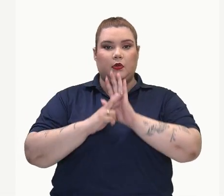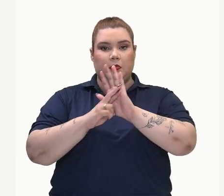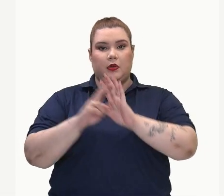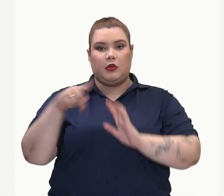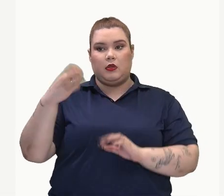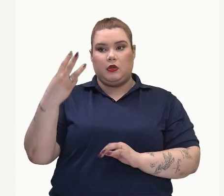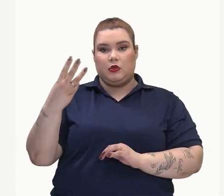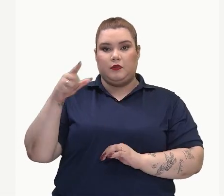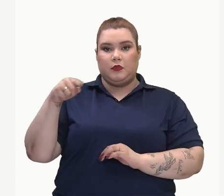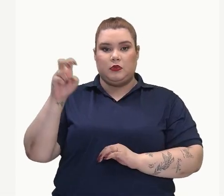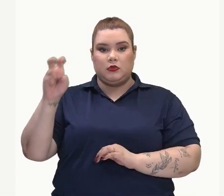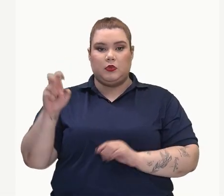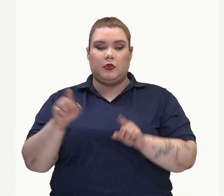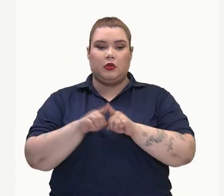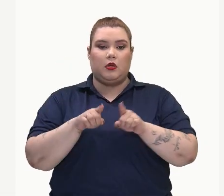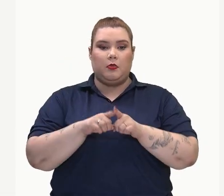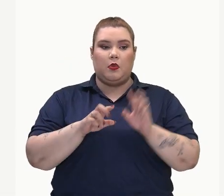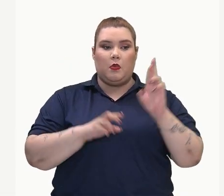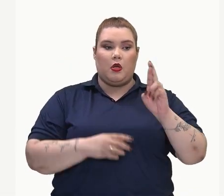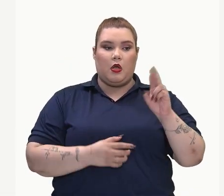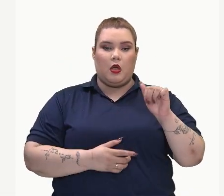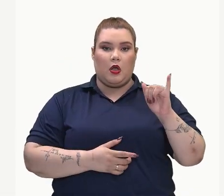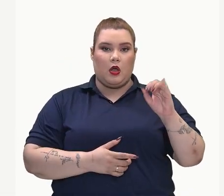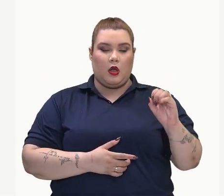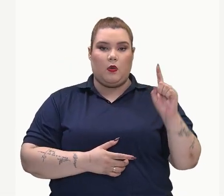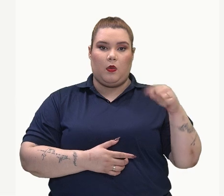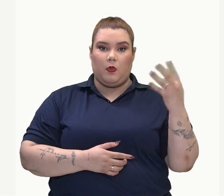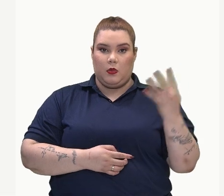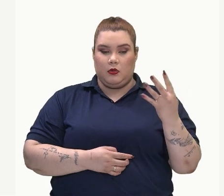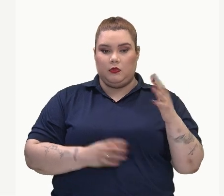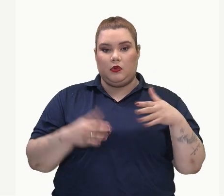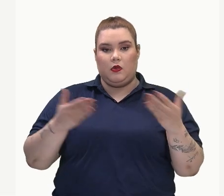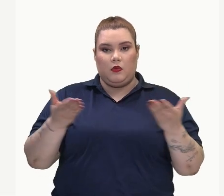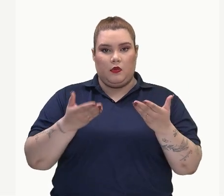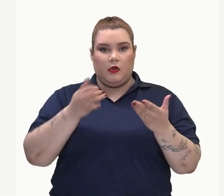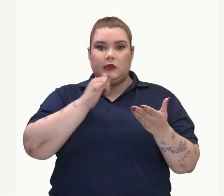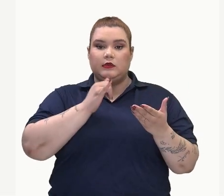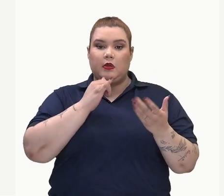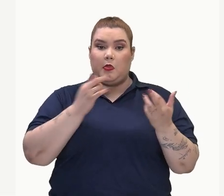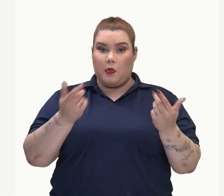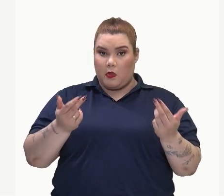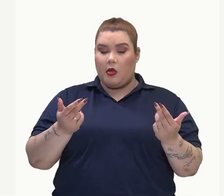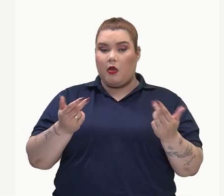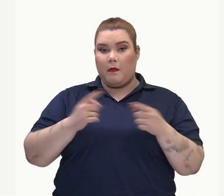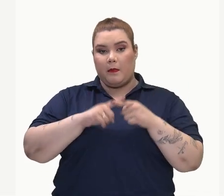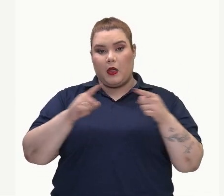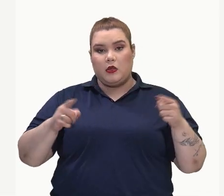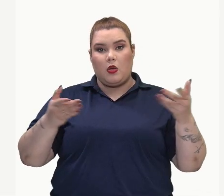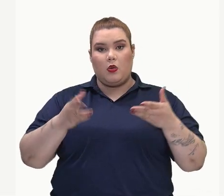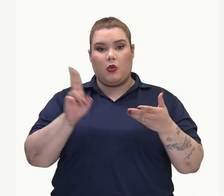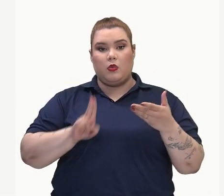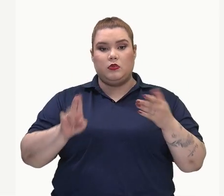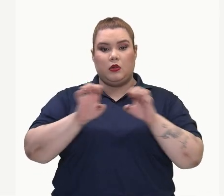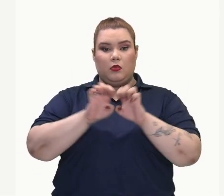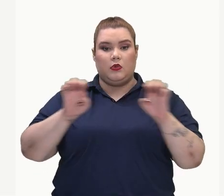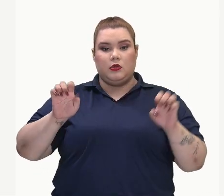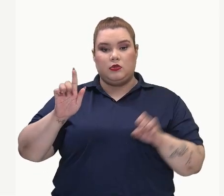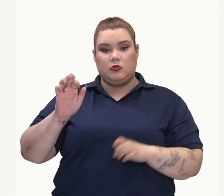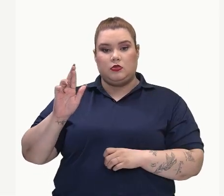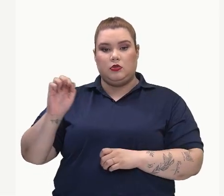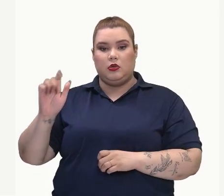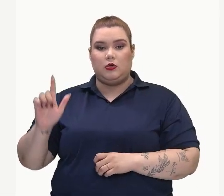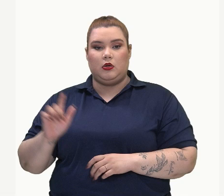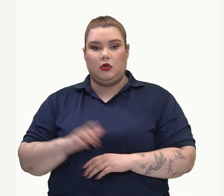4. Observe que é o mesmo exemplo, só que agora nós vamos trabalhar com a equação geral da reta. Olha